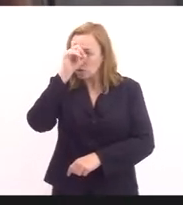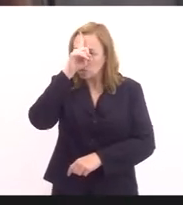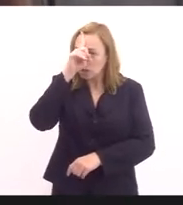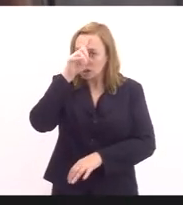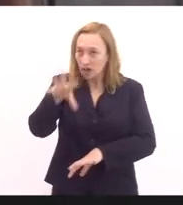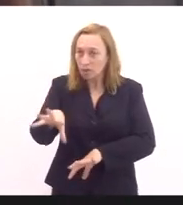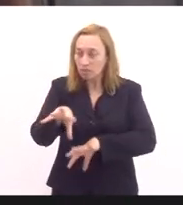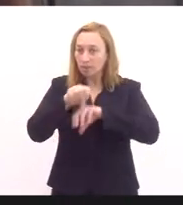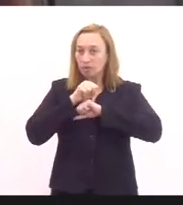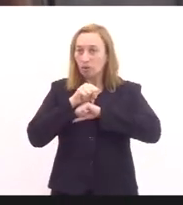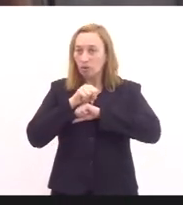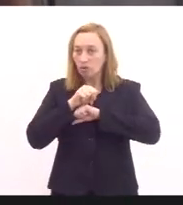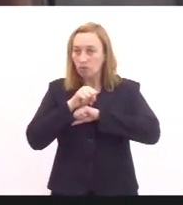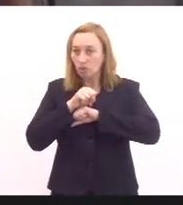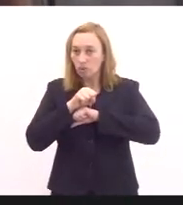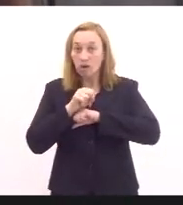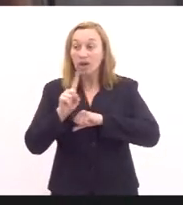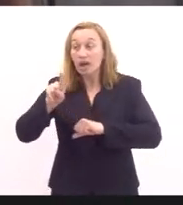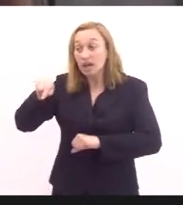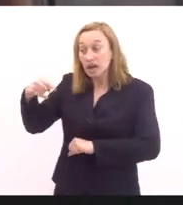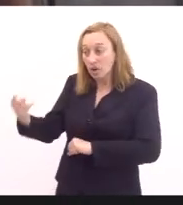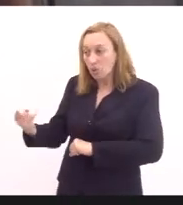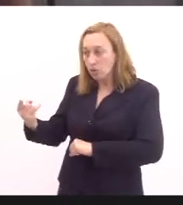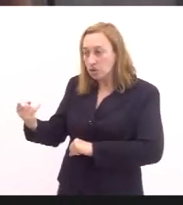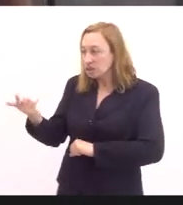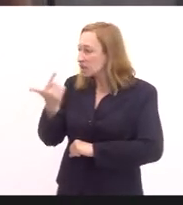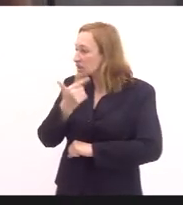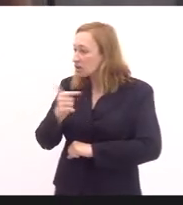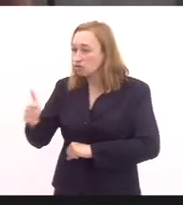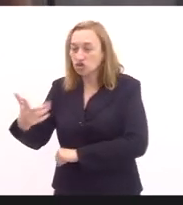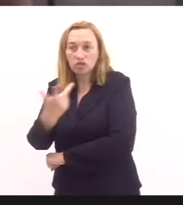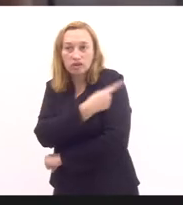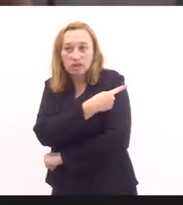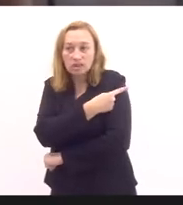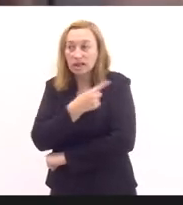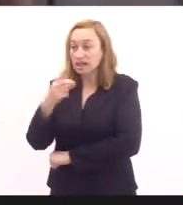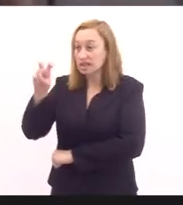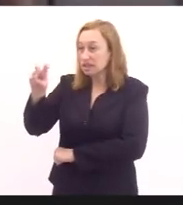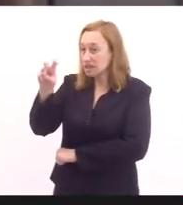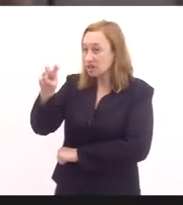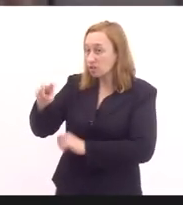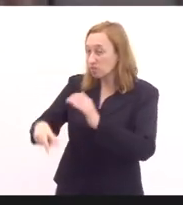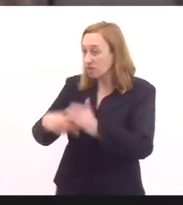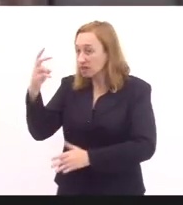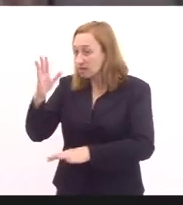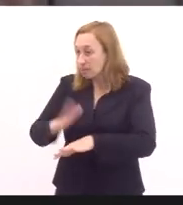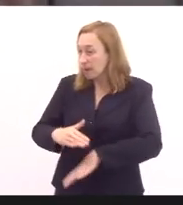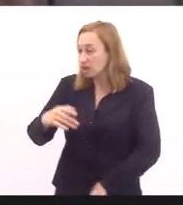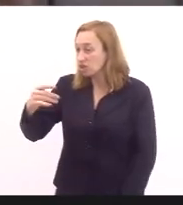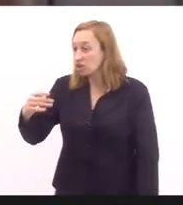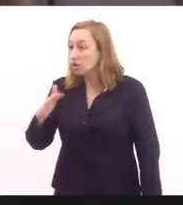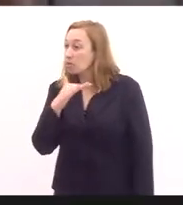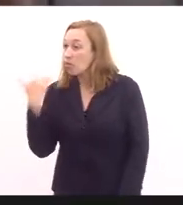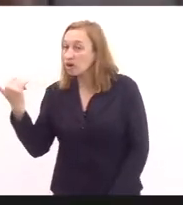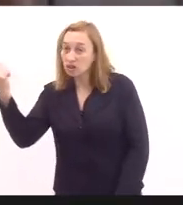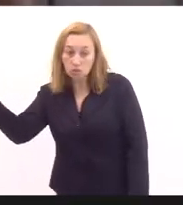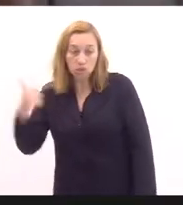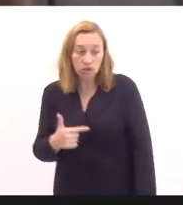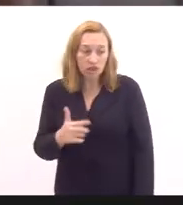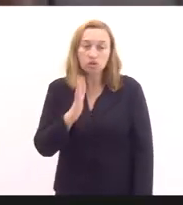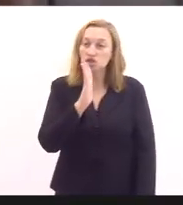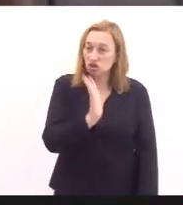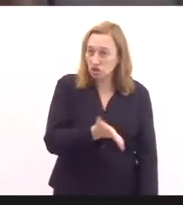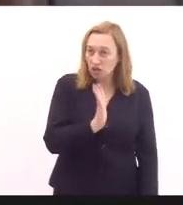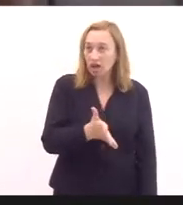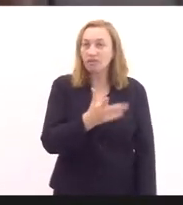nenhuma dose da vacina era cinco vezes maior de a óbito do que aquelas que realmente tinha